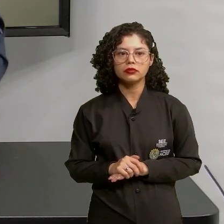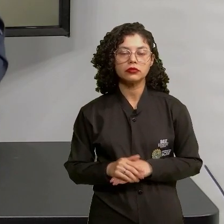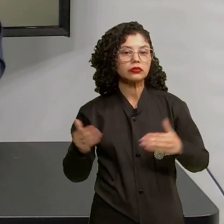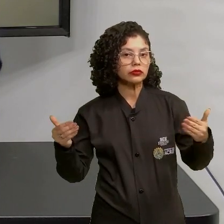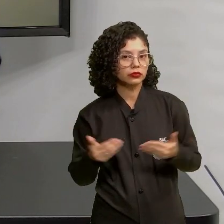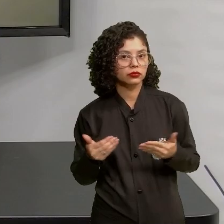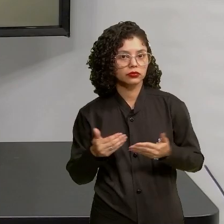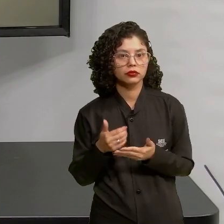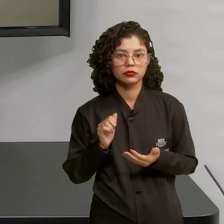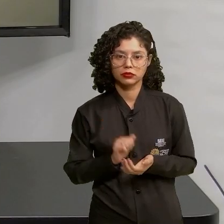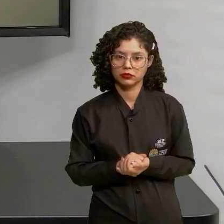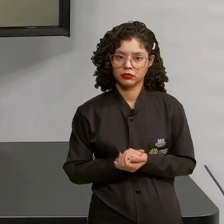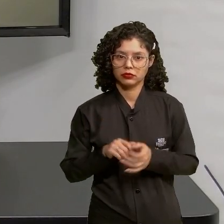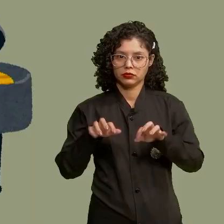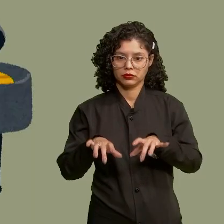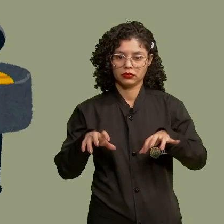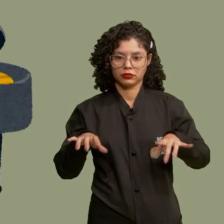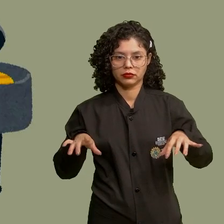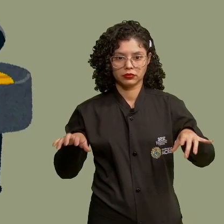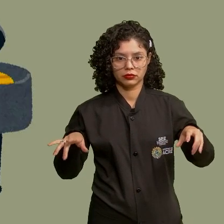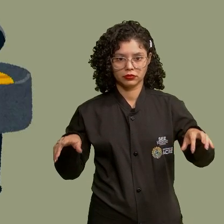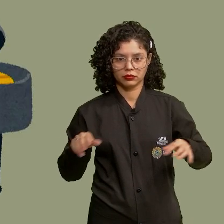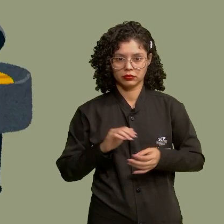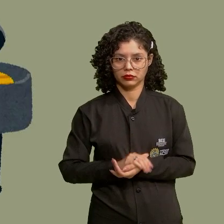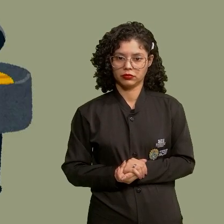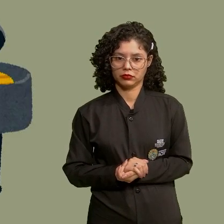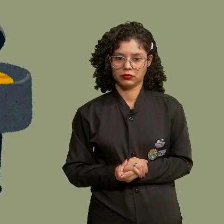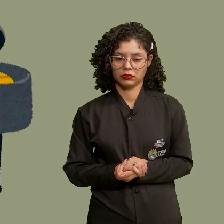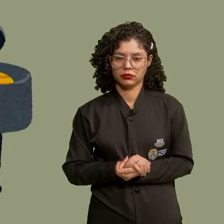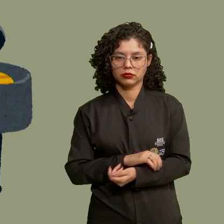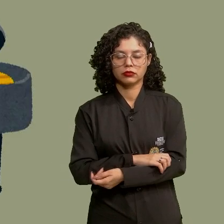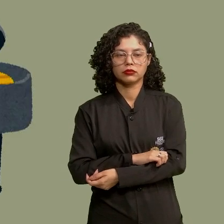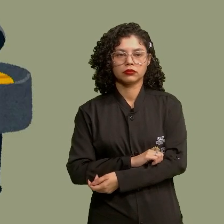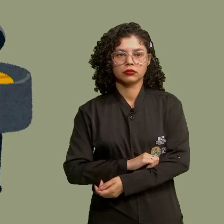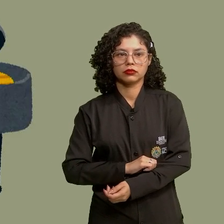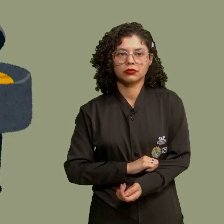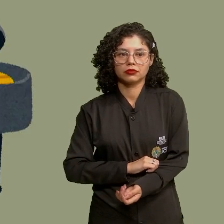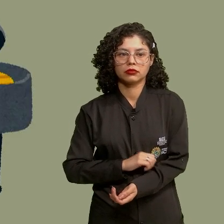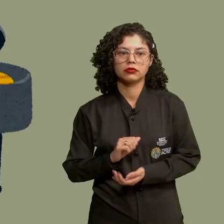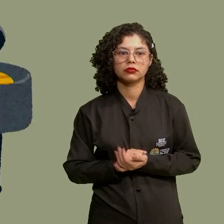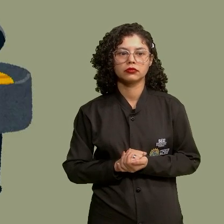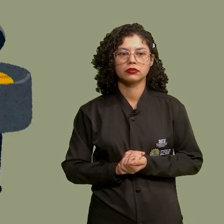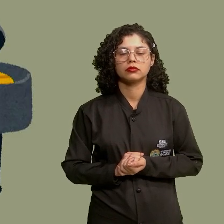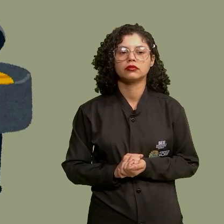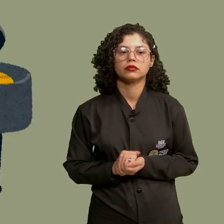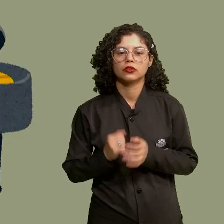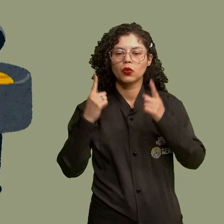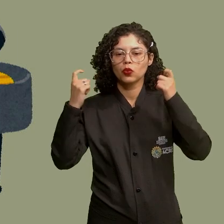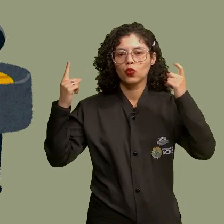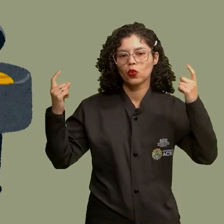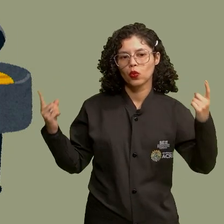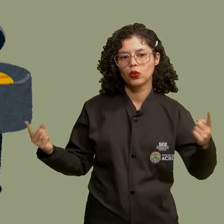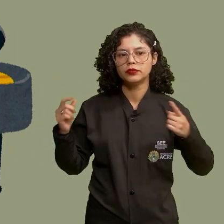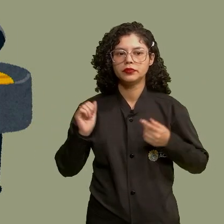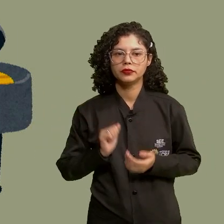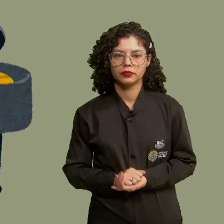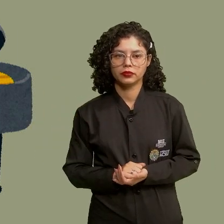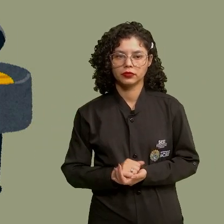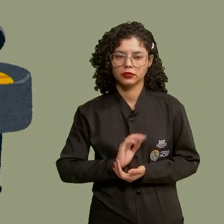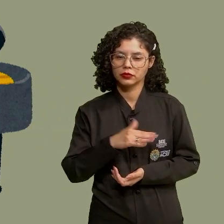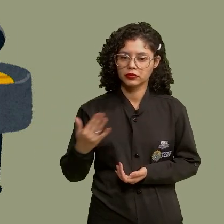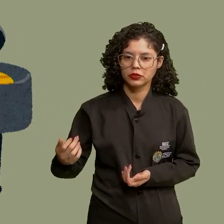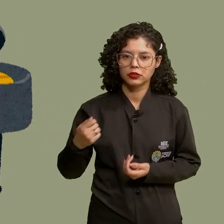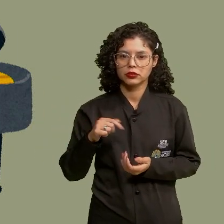Agora vamos para os instrumentos de teclado, minha gente. Os instrumentos de teclado emitem sons quando